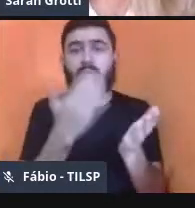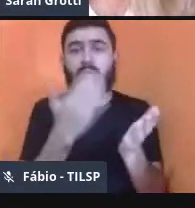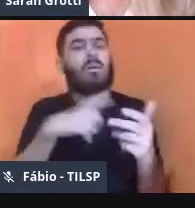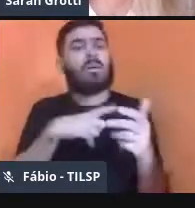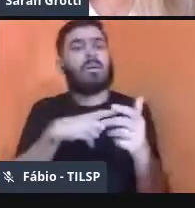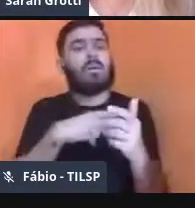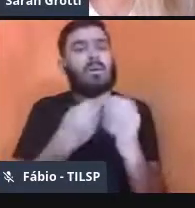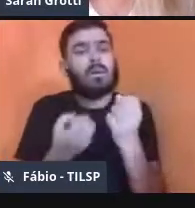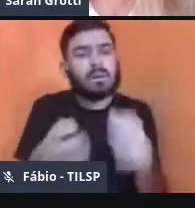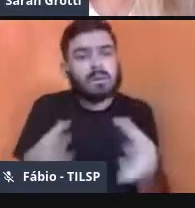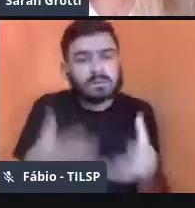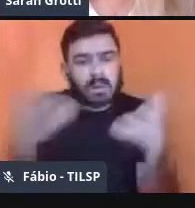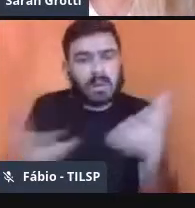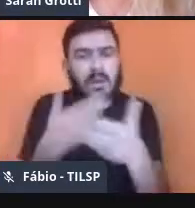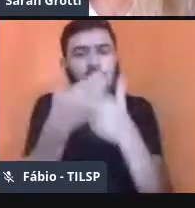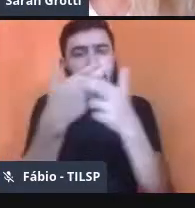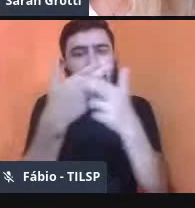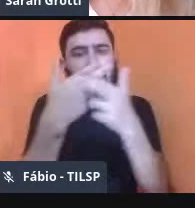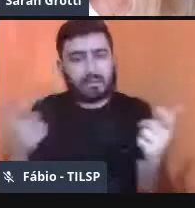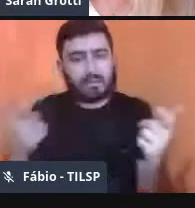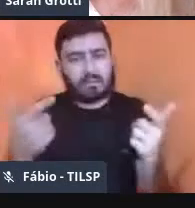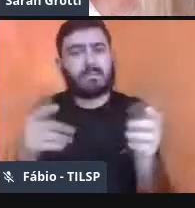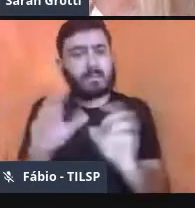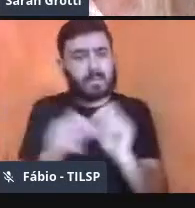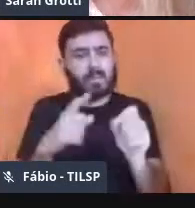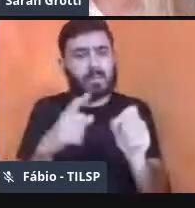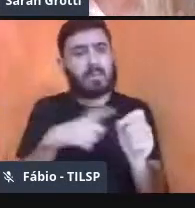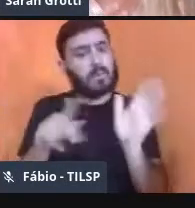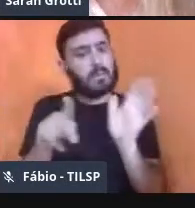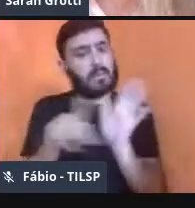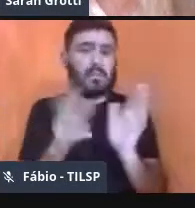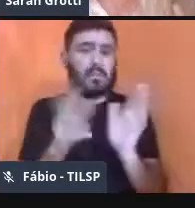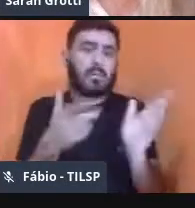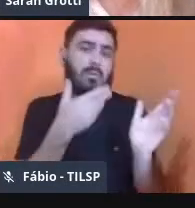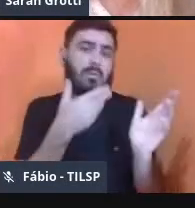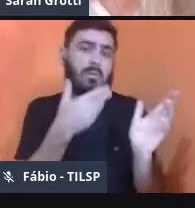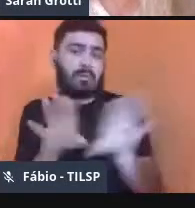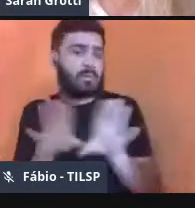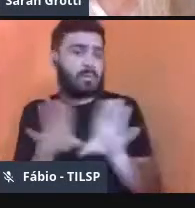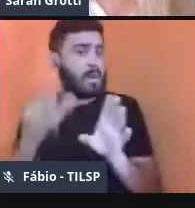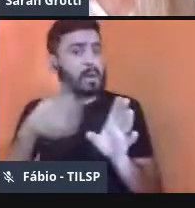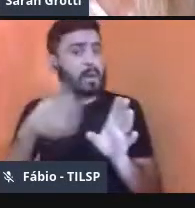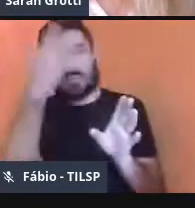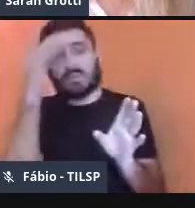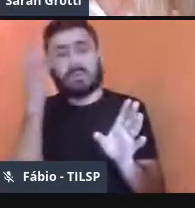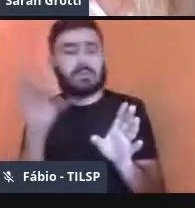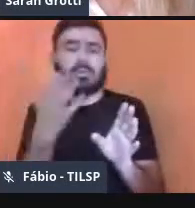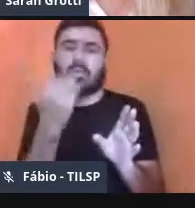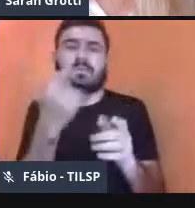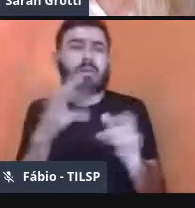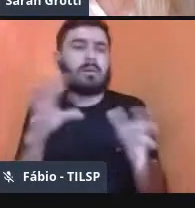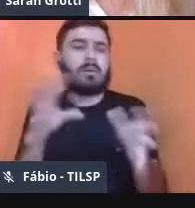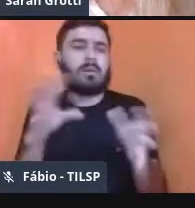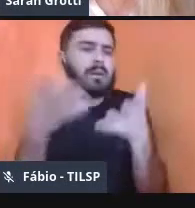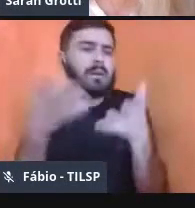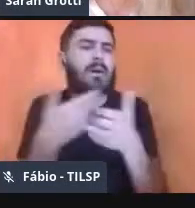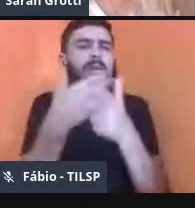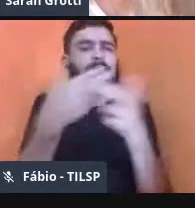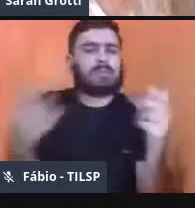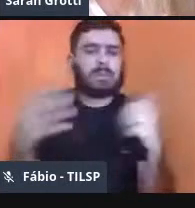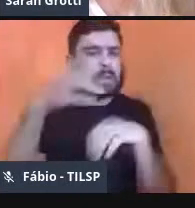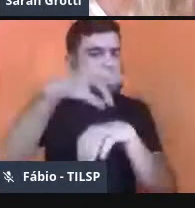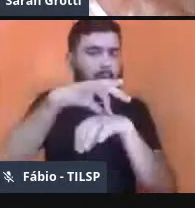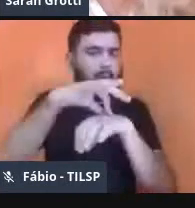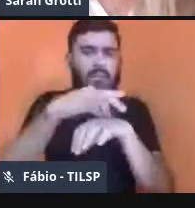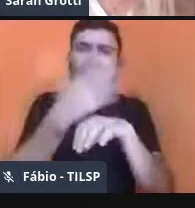Regime vegetariano. Substantivo masculino, indivíduo que se alimenta somente de vegetais. Mas,